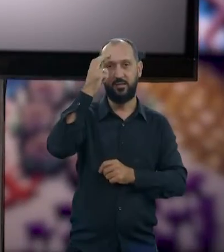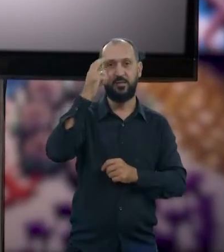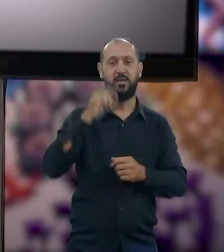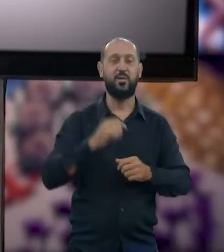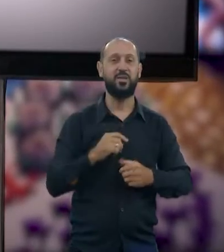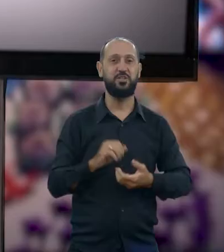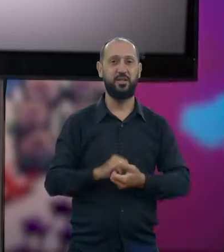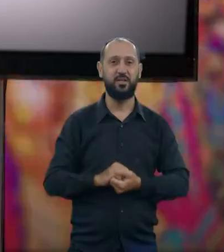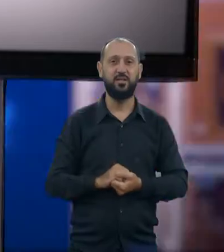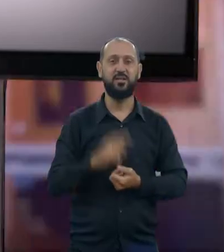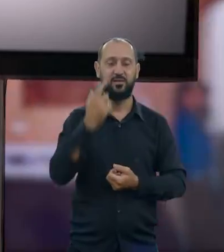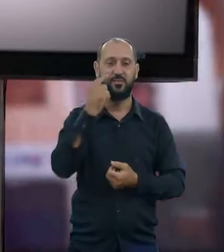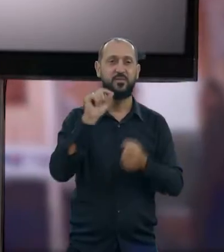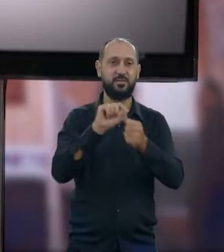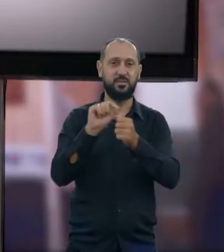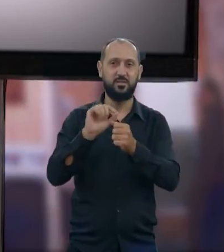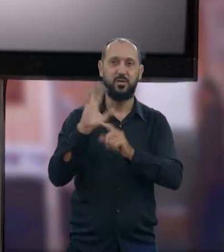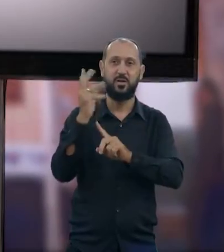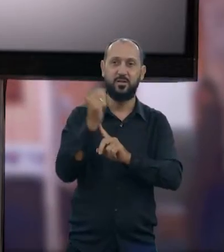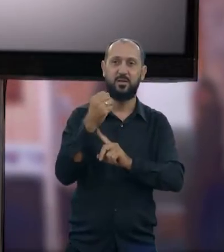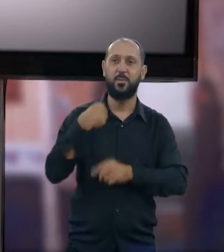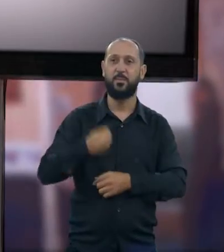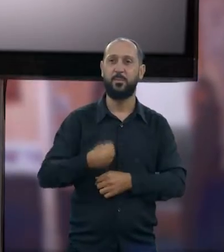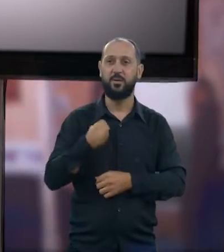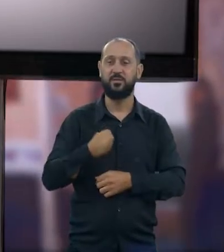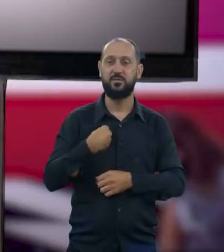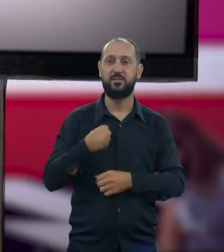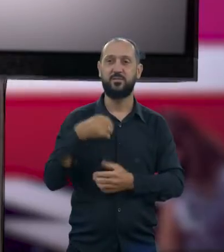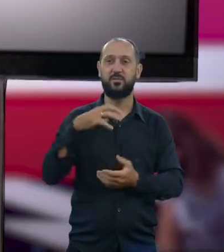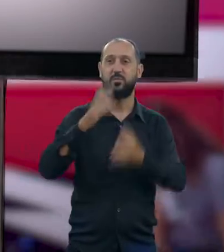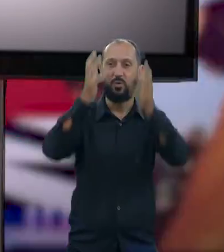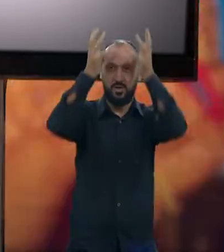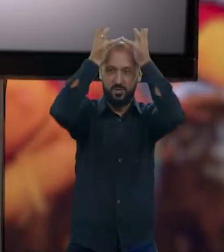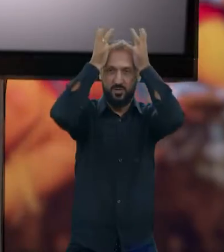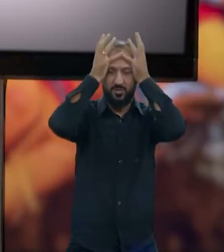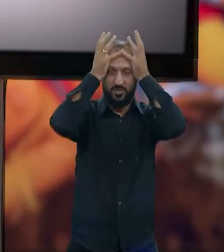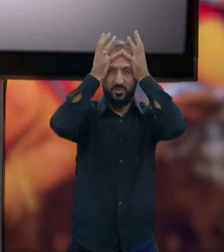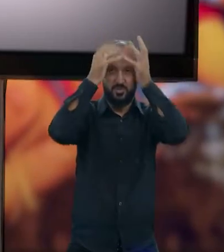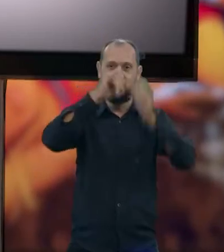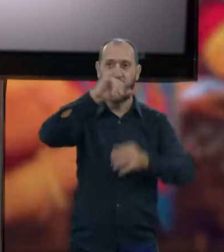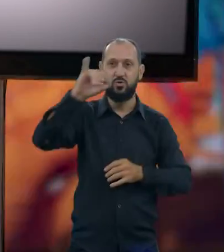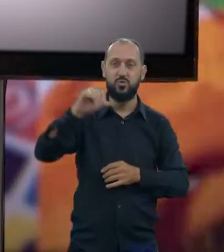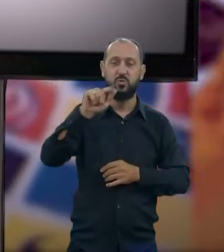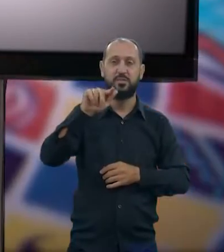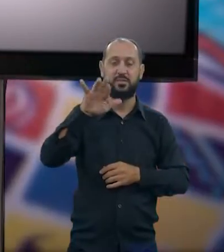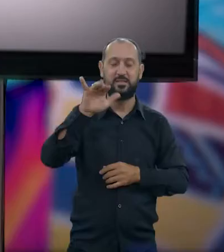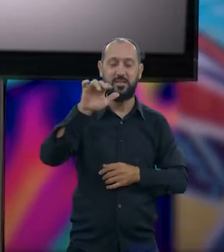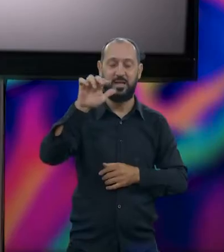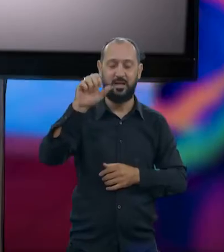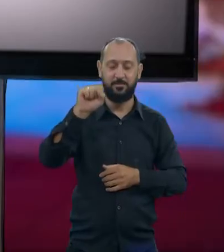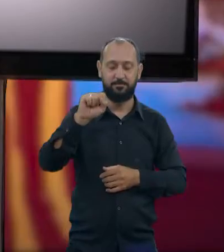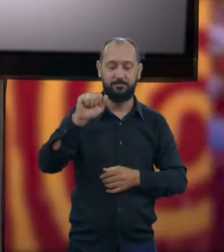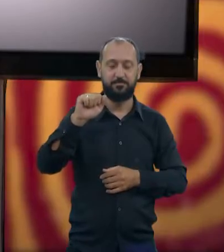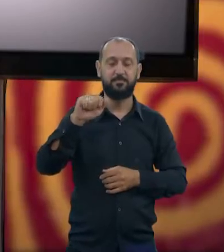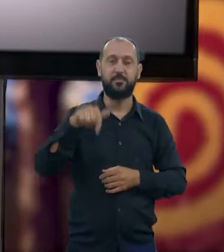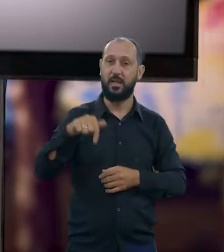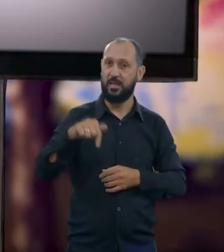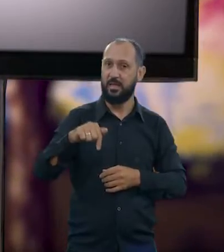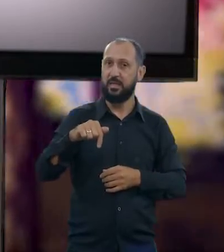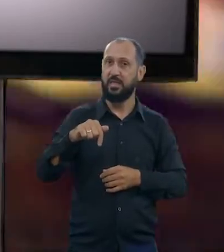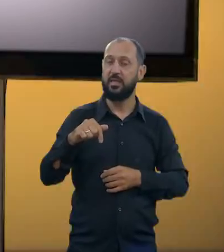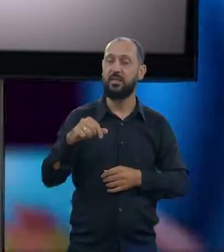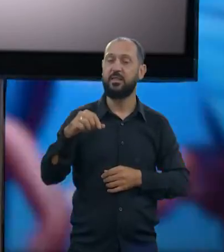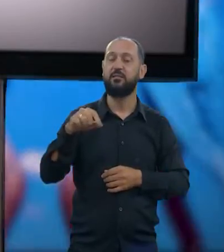cultura, o Fazendo Arte agora conta com a participação do cacique Josias, responsável pela aldeia urbana Marçal de